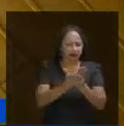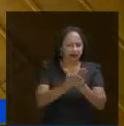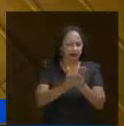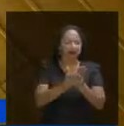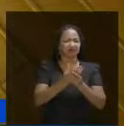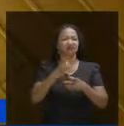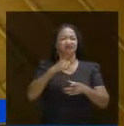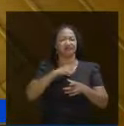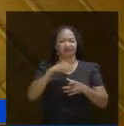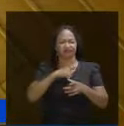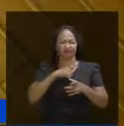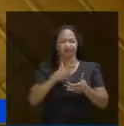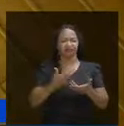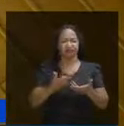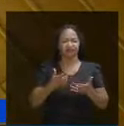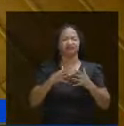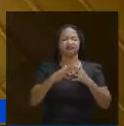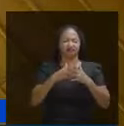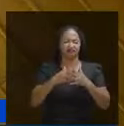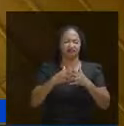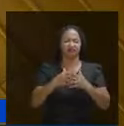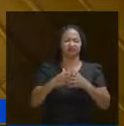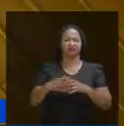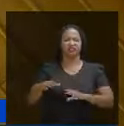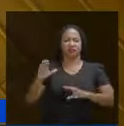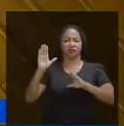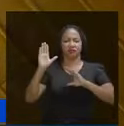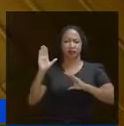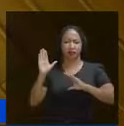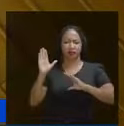esse imbróglio em relação à candidata